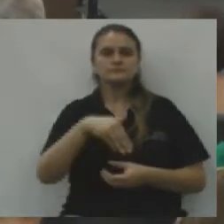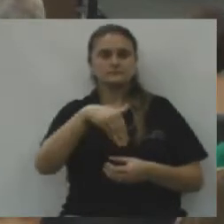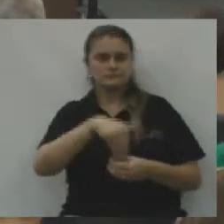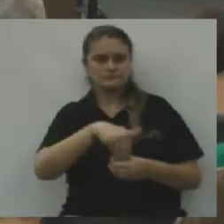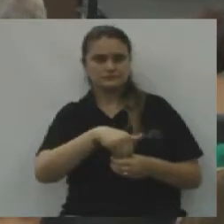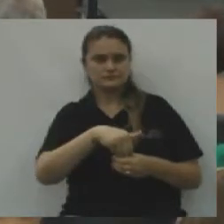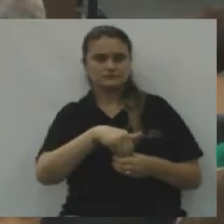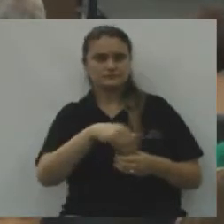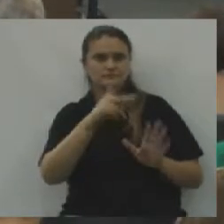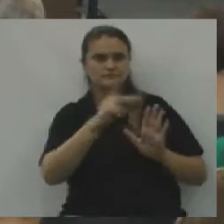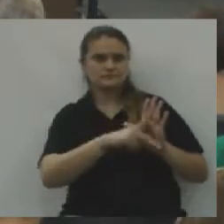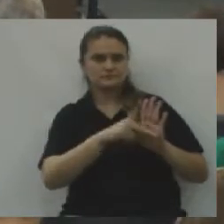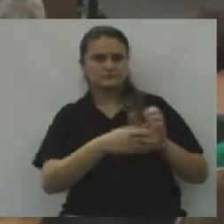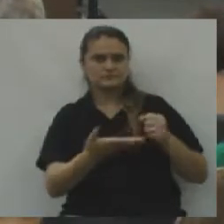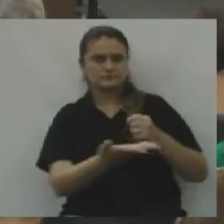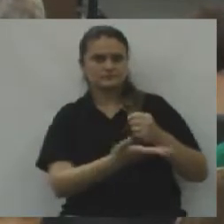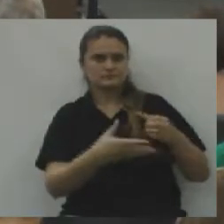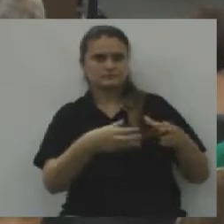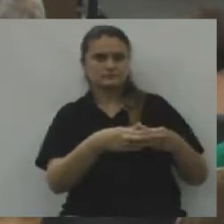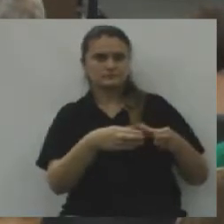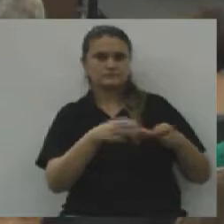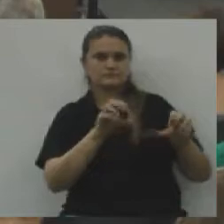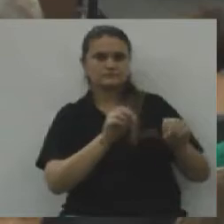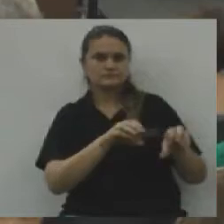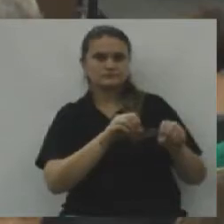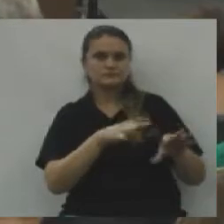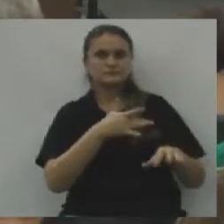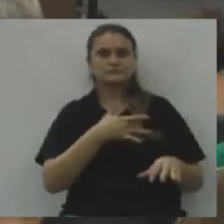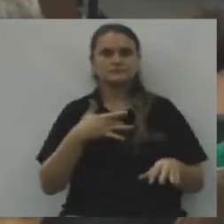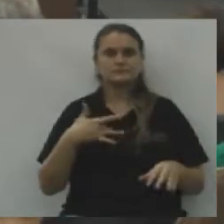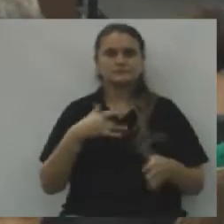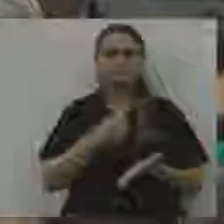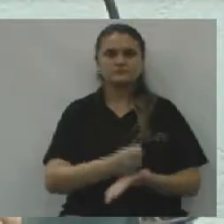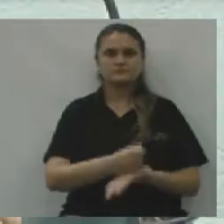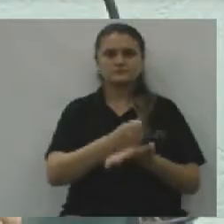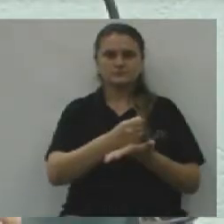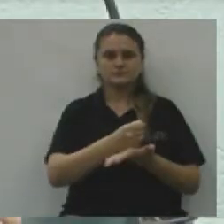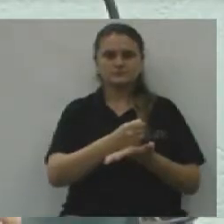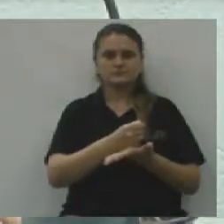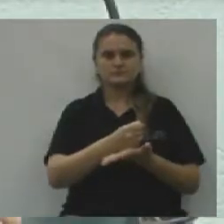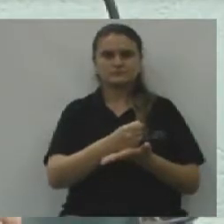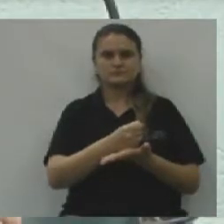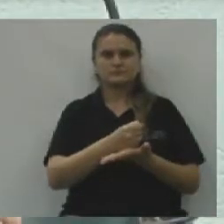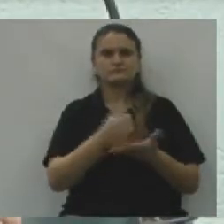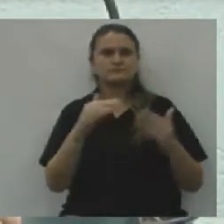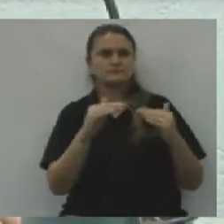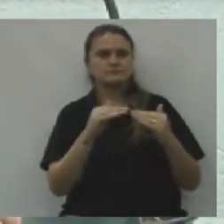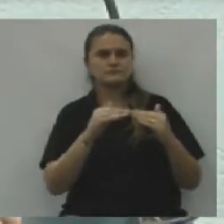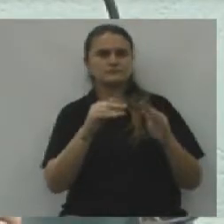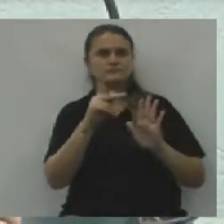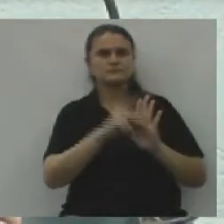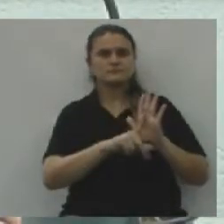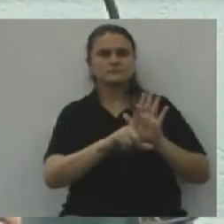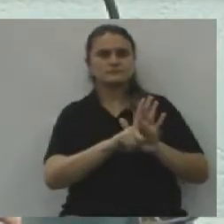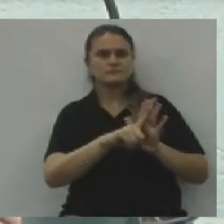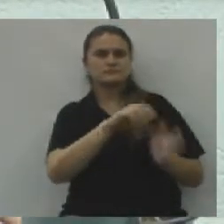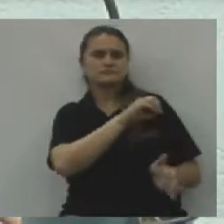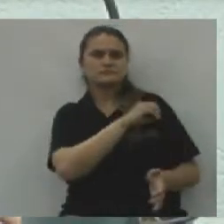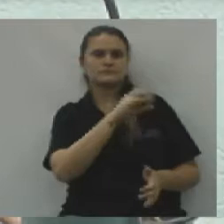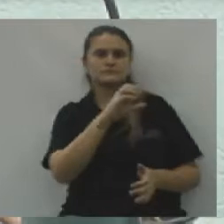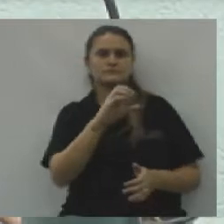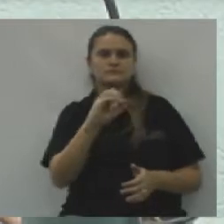Votação do parecer fundamentado da Comissão de Educação, Saúde e Assistência. Favorável ao projeto de lei ordinária